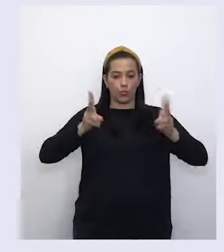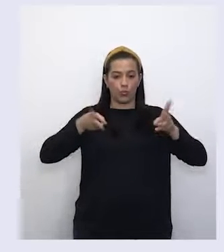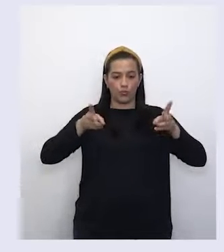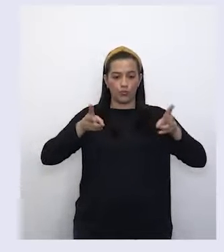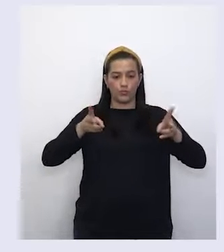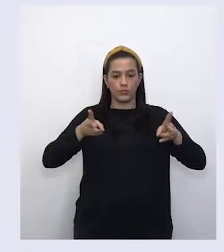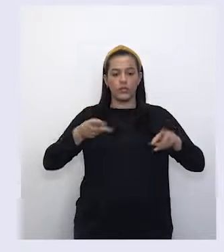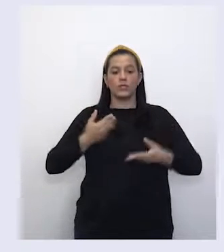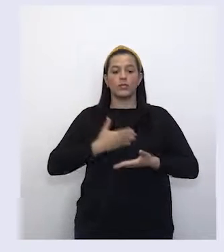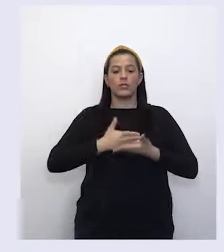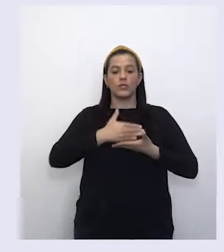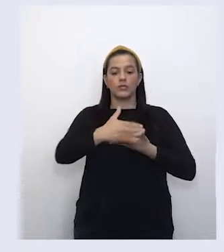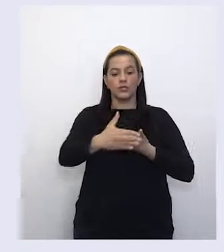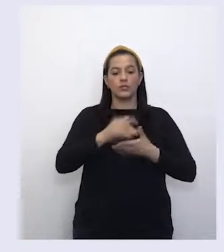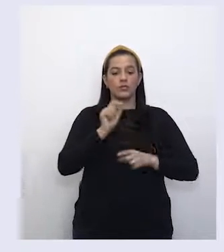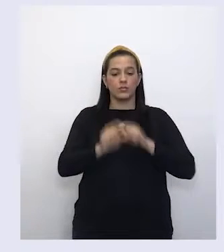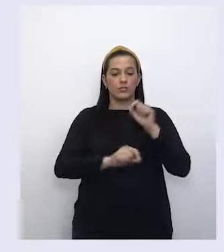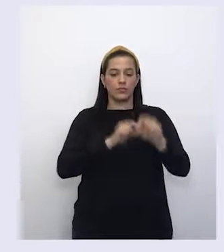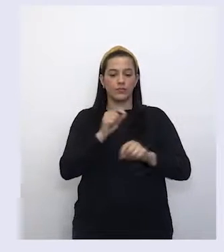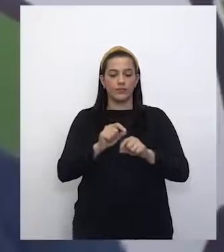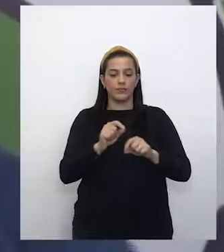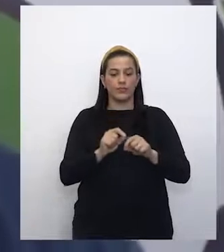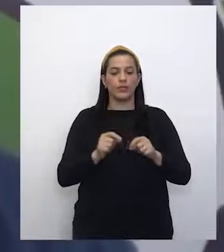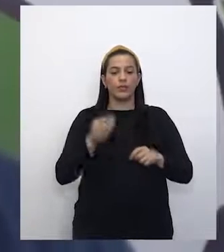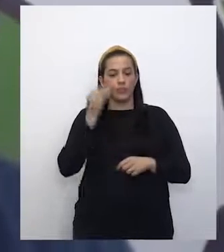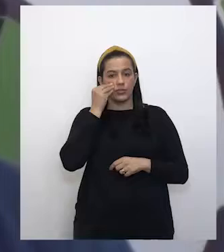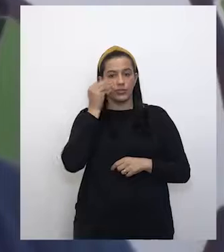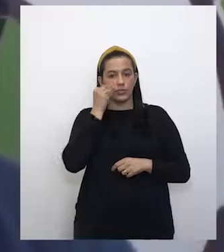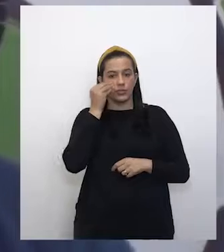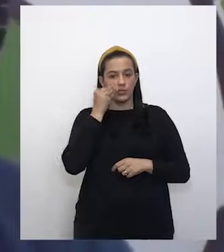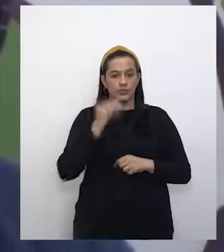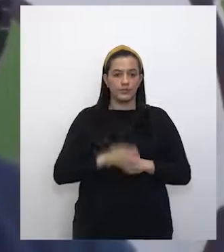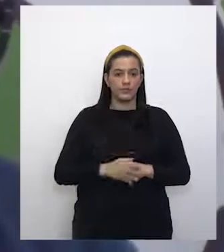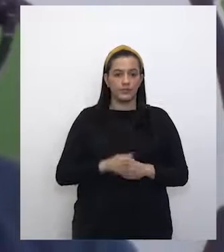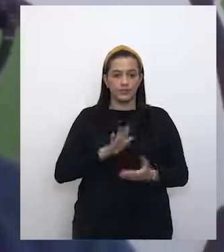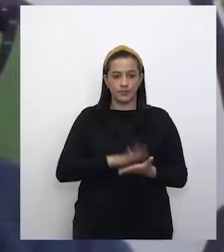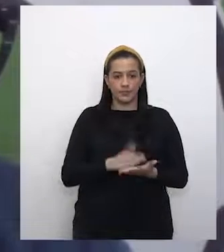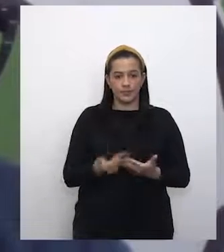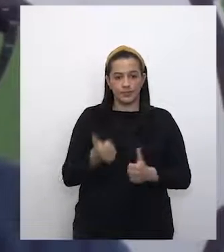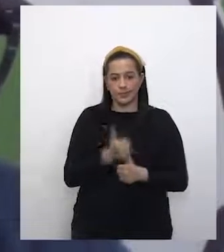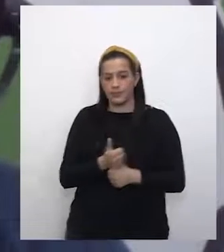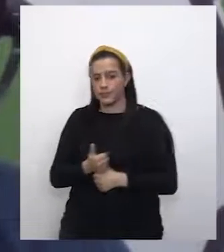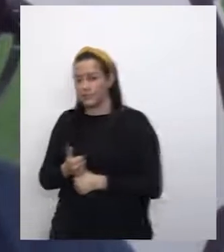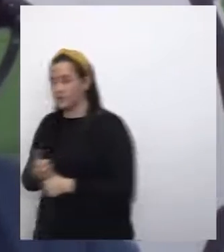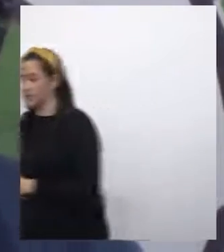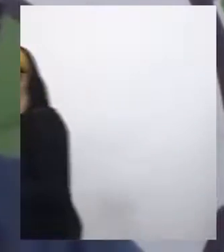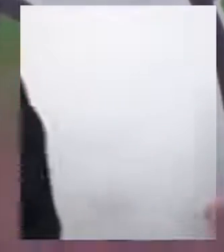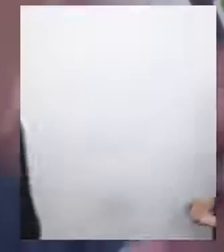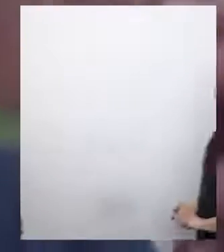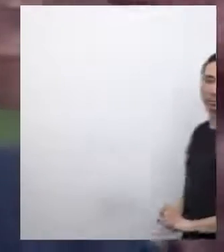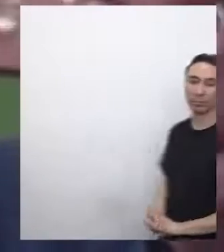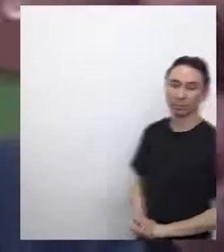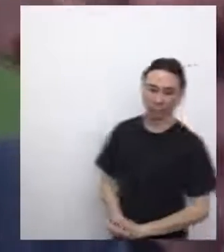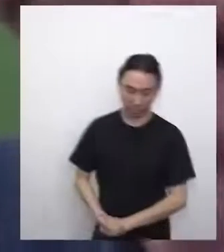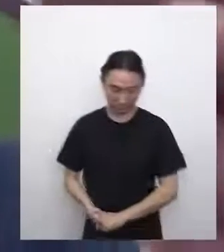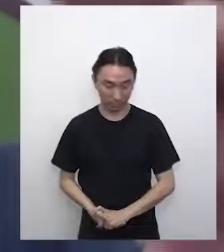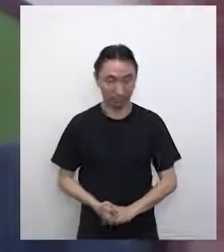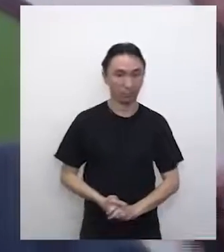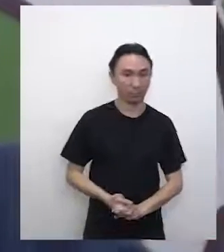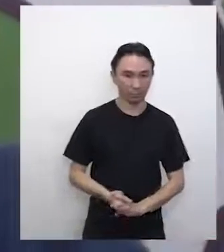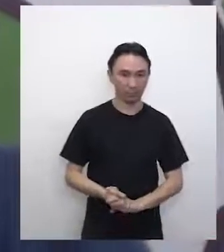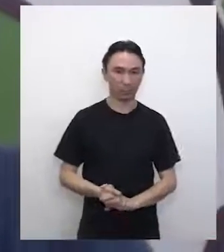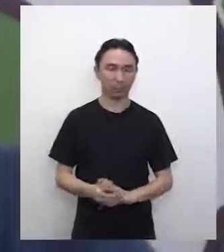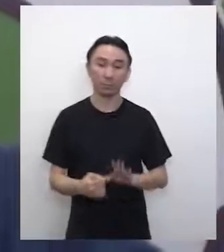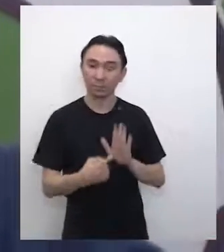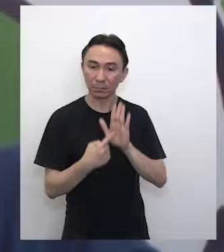e iniciamos, então, os nossos testes. Eu vou mostrar para vocês essa plaquinha aqui. Ver se está